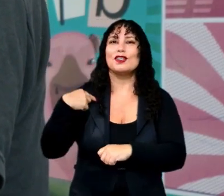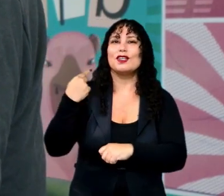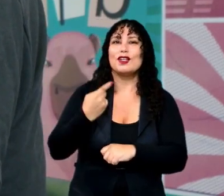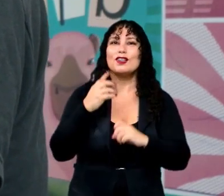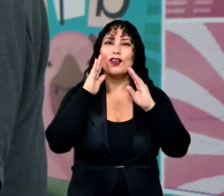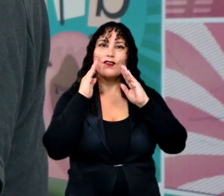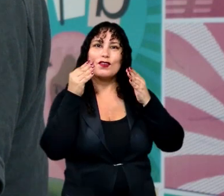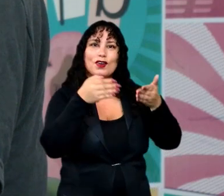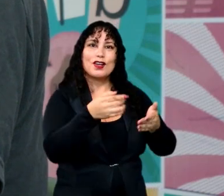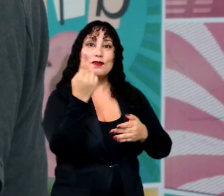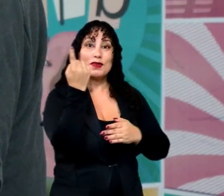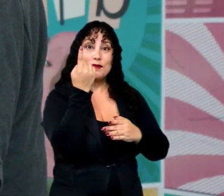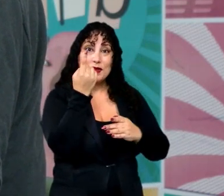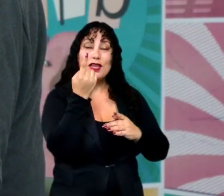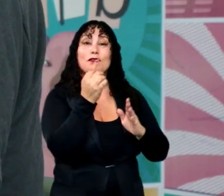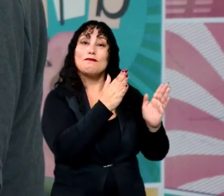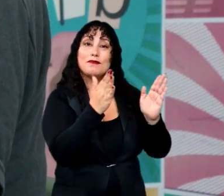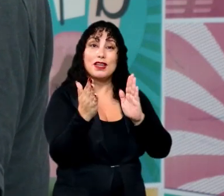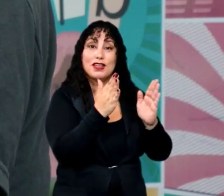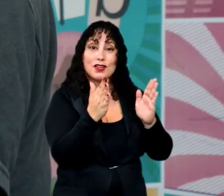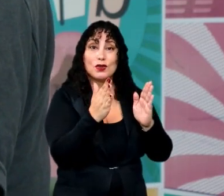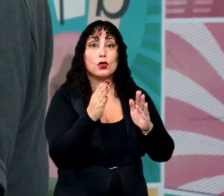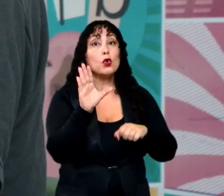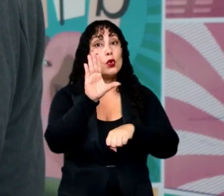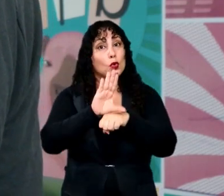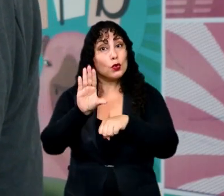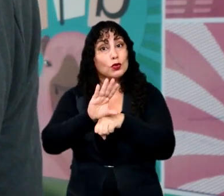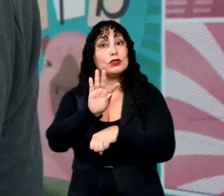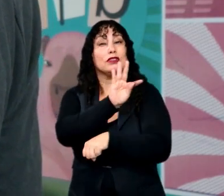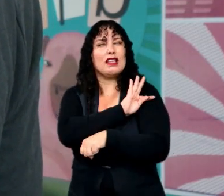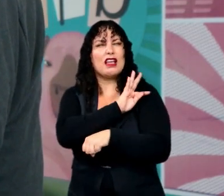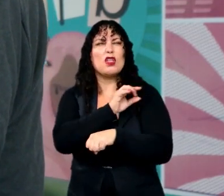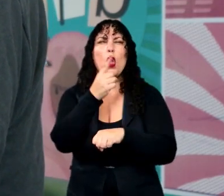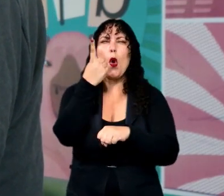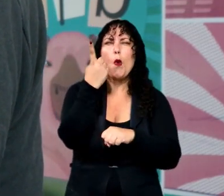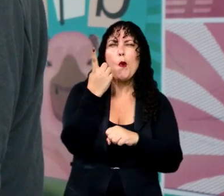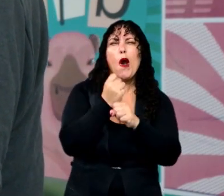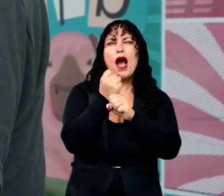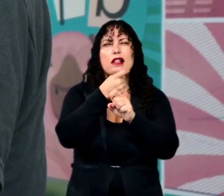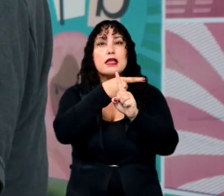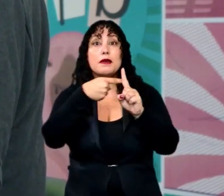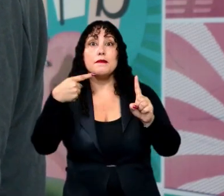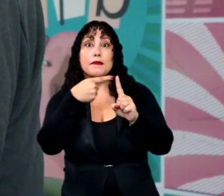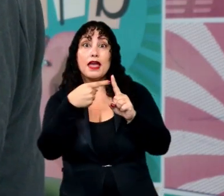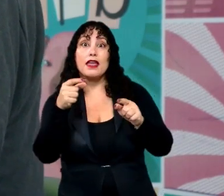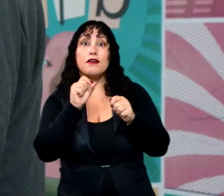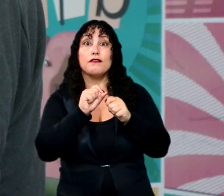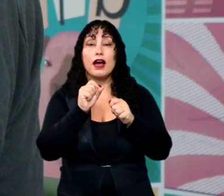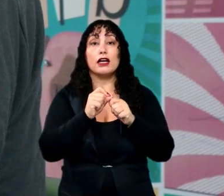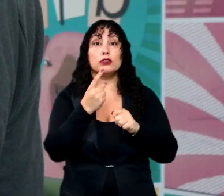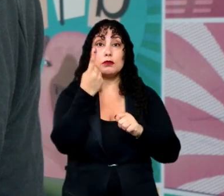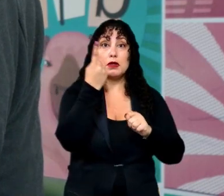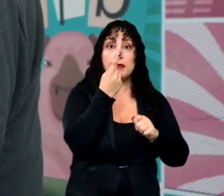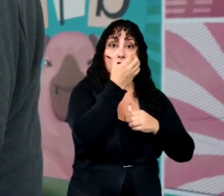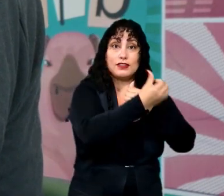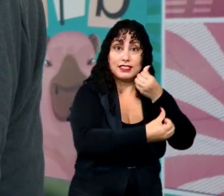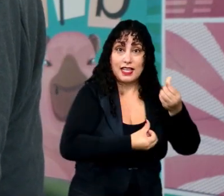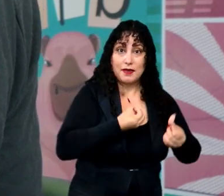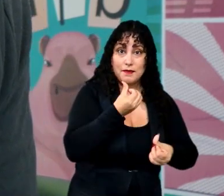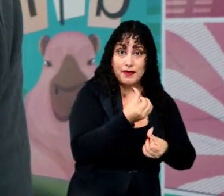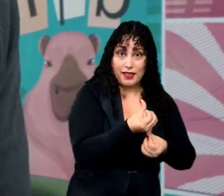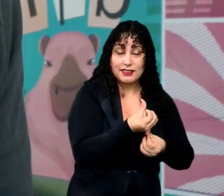concentrando no primeiro período mesmo como os cursos técnicos é 1 ano e meio se eu faço sempre no primeiro semestre